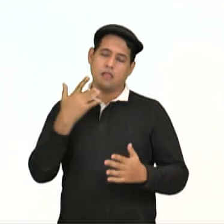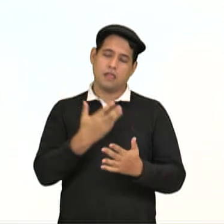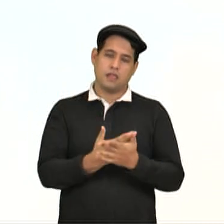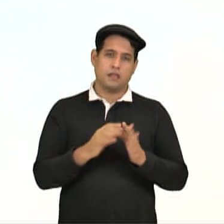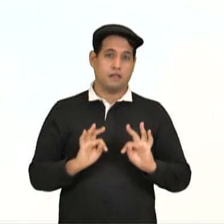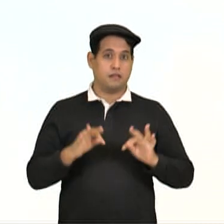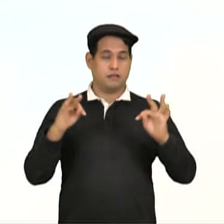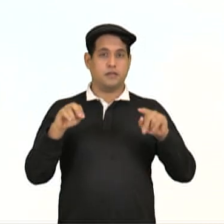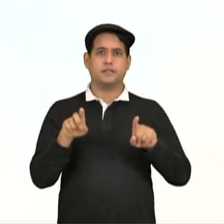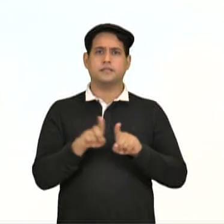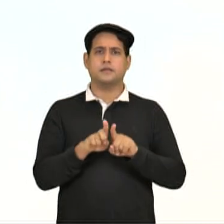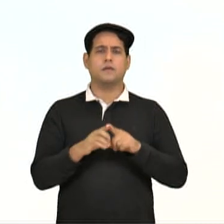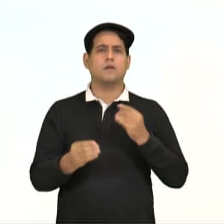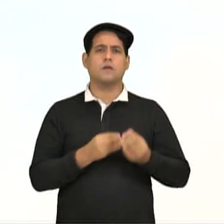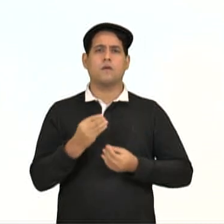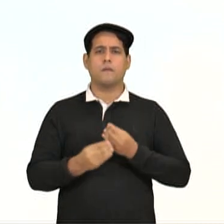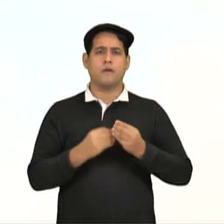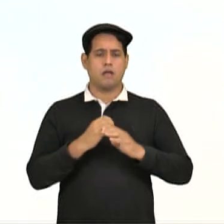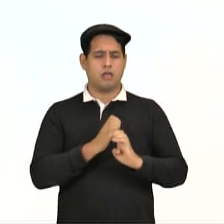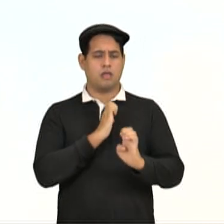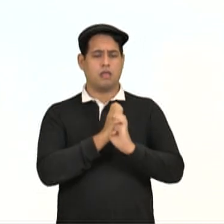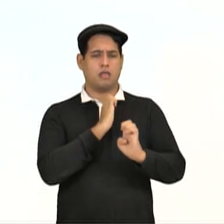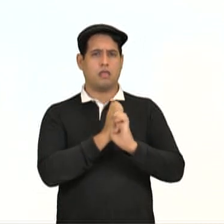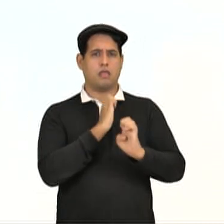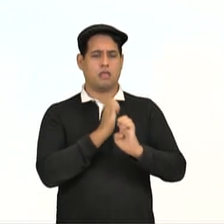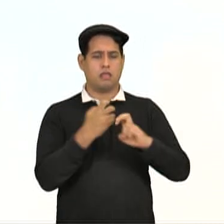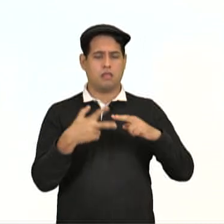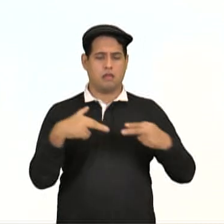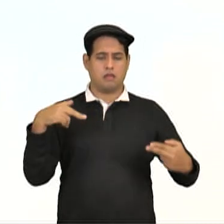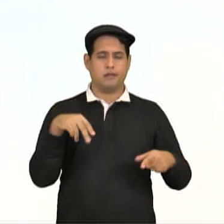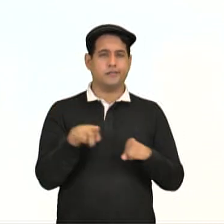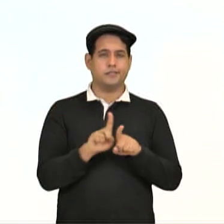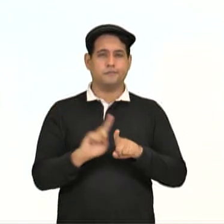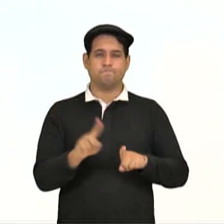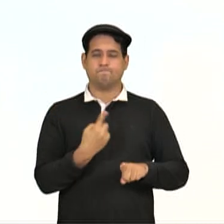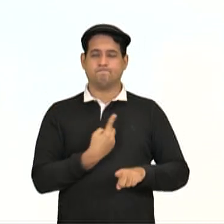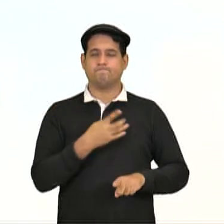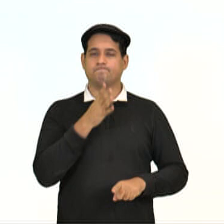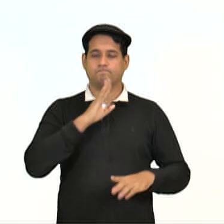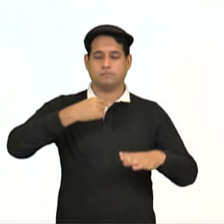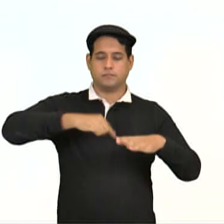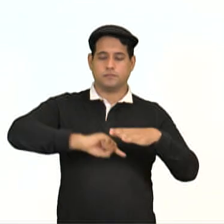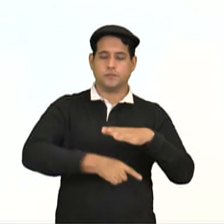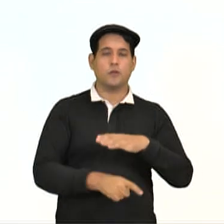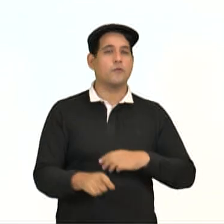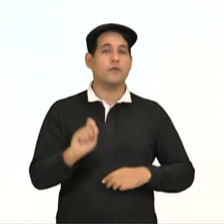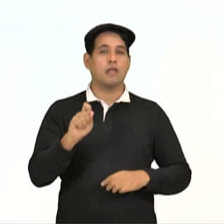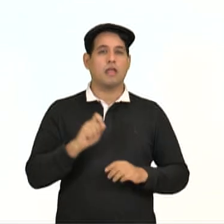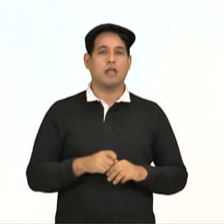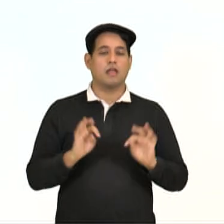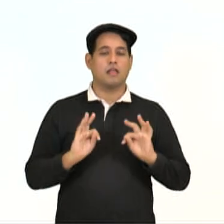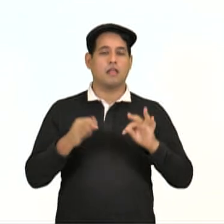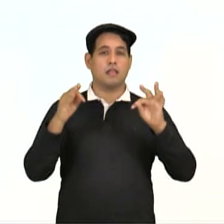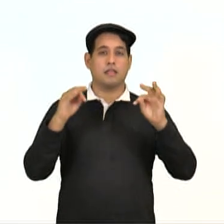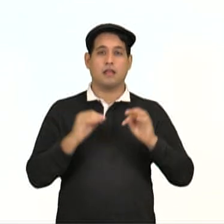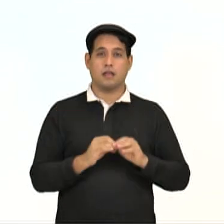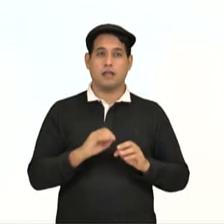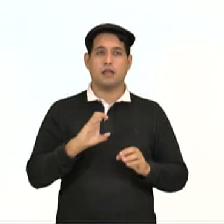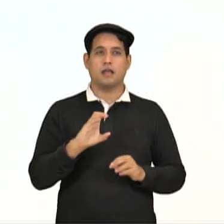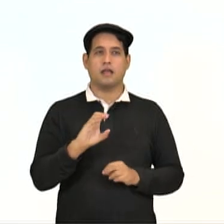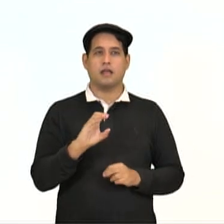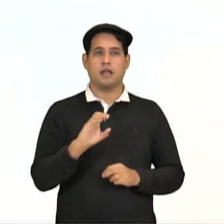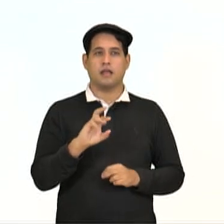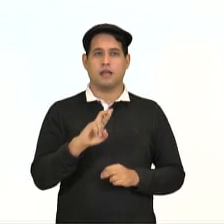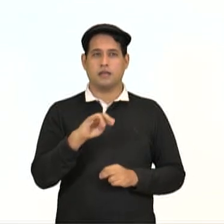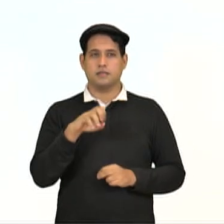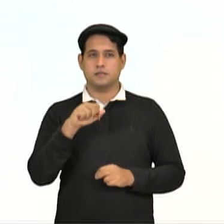biotecnologia e a era da engenharia genética. E também vamos conhecer um pouquinho mais a fundo a técnica do CRISPR-Cas9